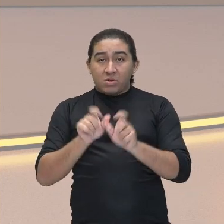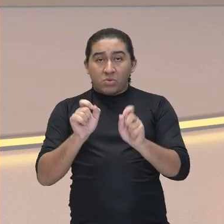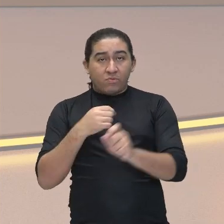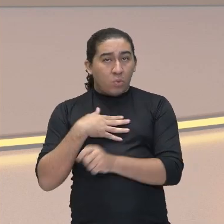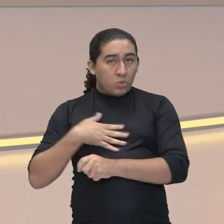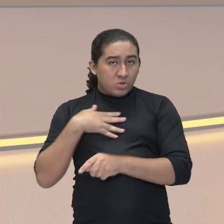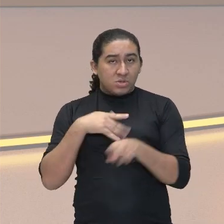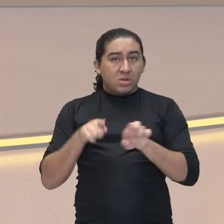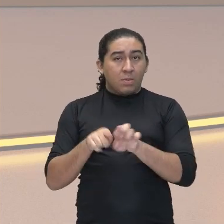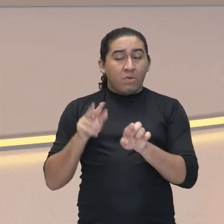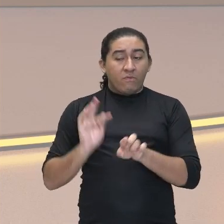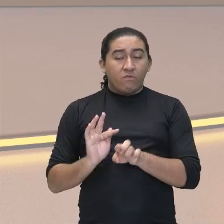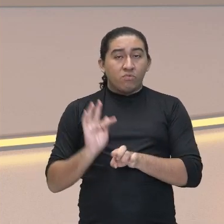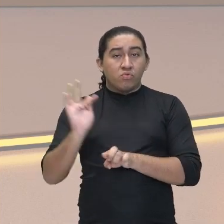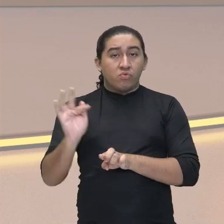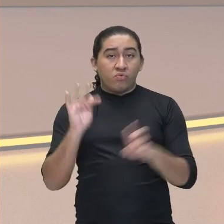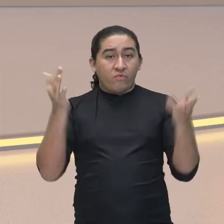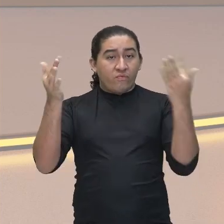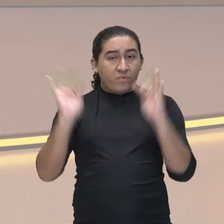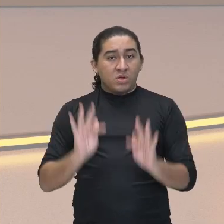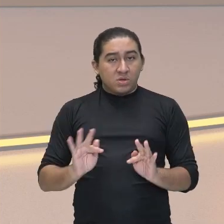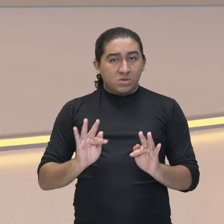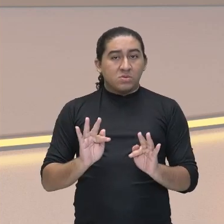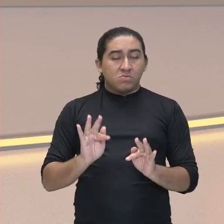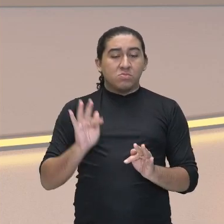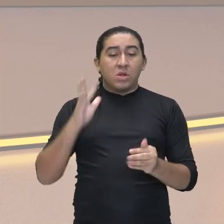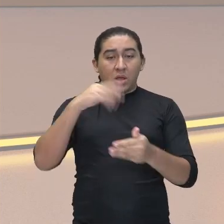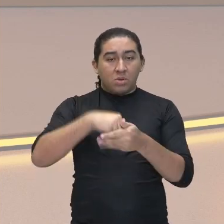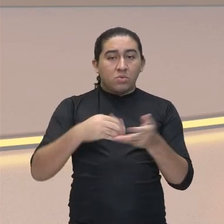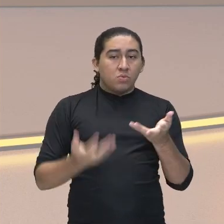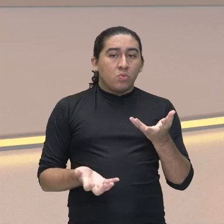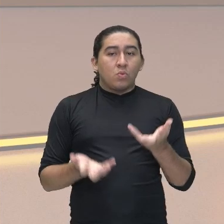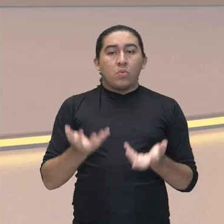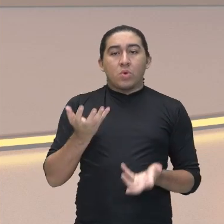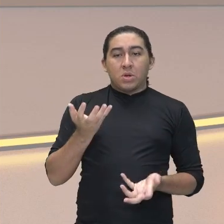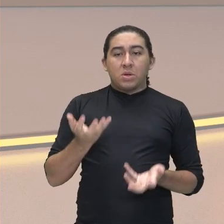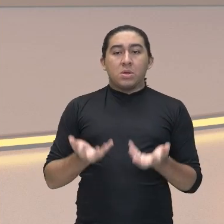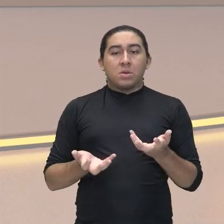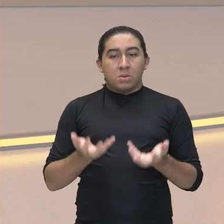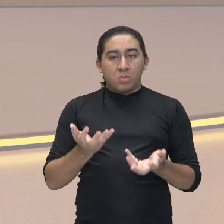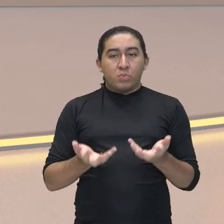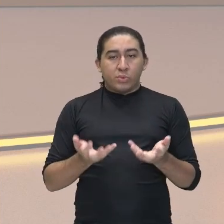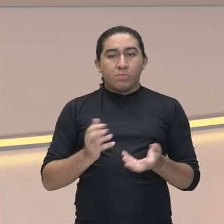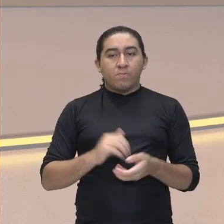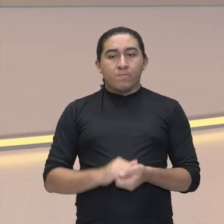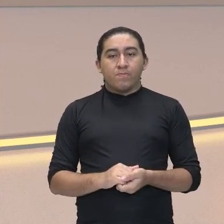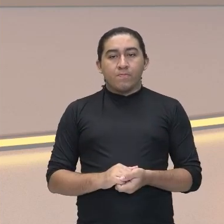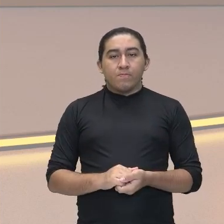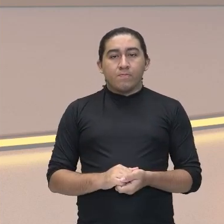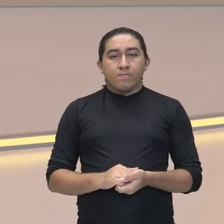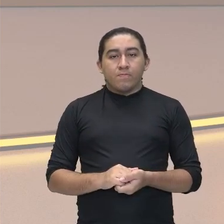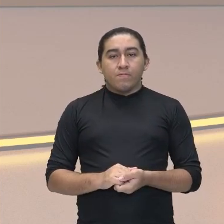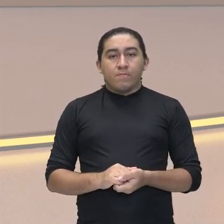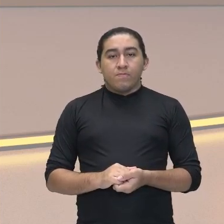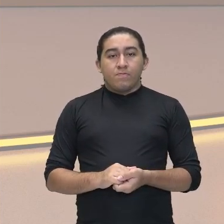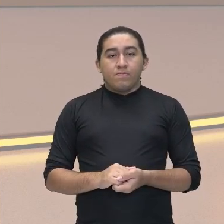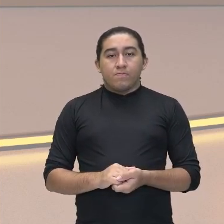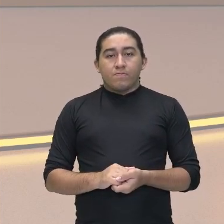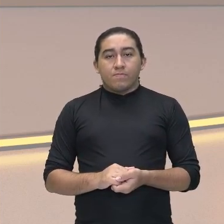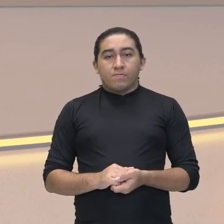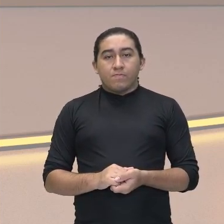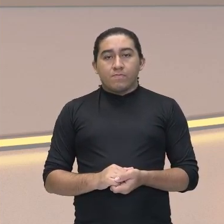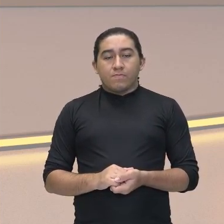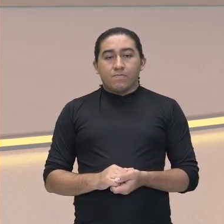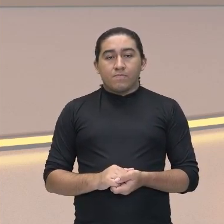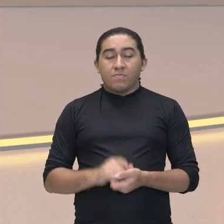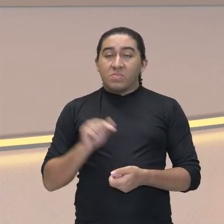ser feliz, né? Dentro de uma harmonia que está aí colocada para nós. Então, esse é o ponto do Aristóteles sobre a